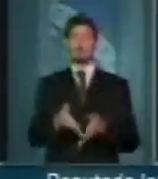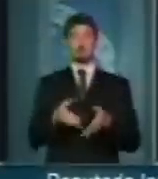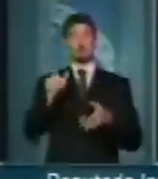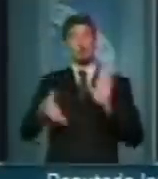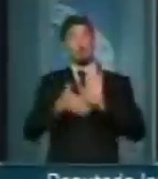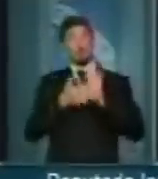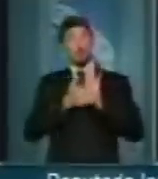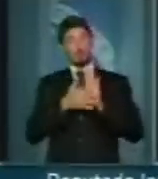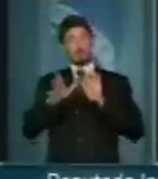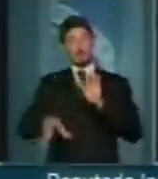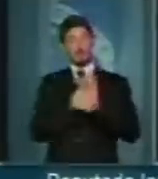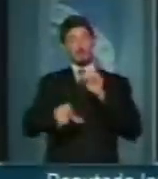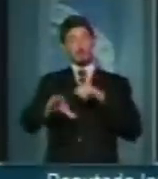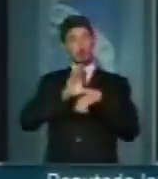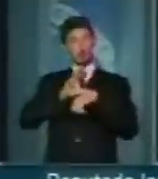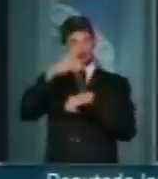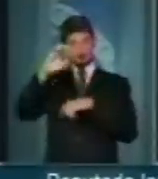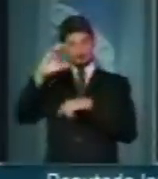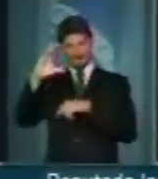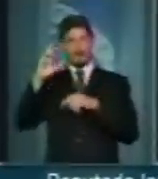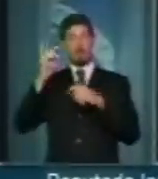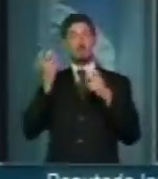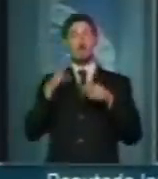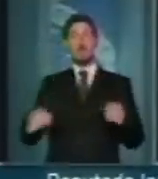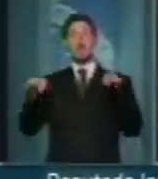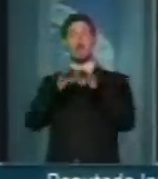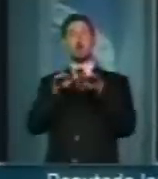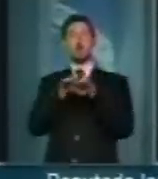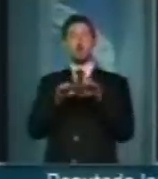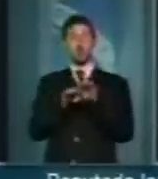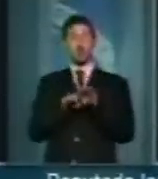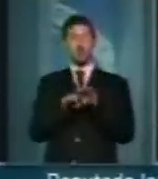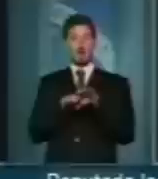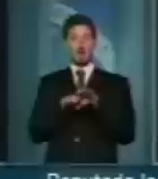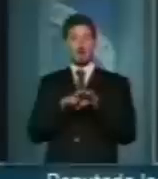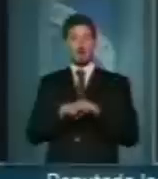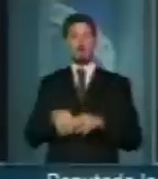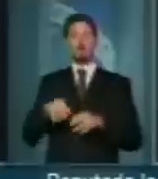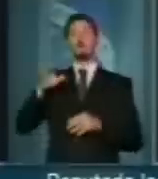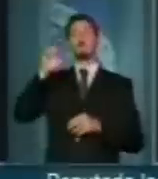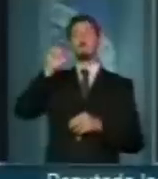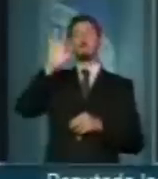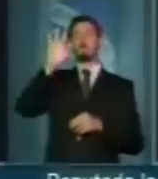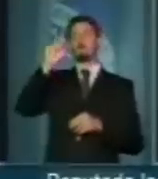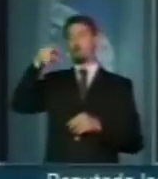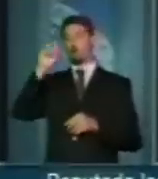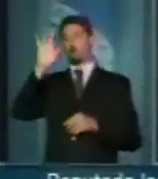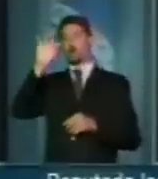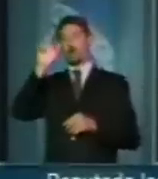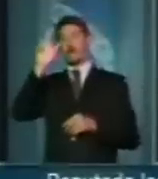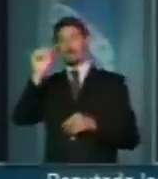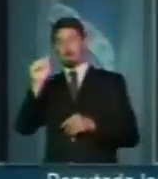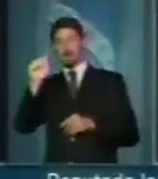emenda constitucional que busca igualar o fonograma e o videofonograma, ou seja,